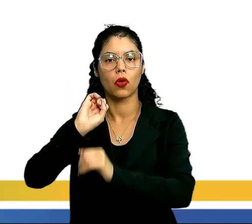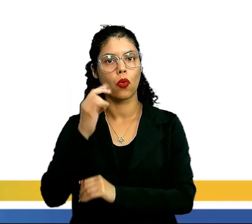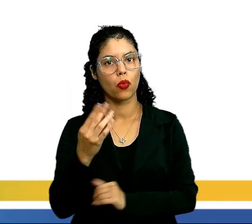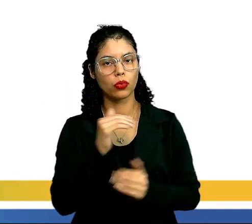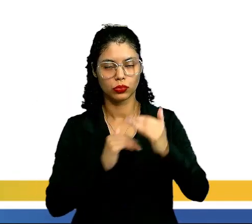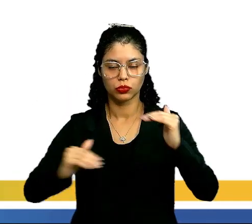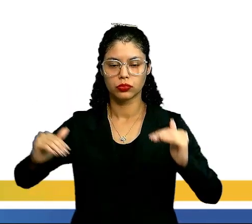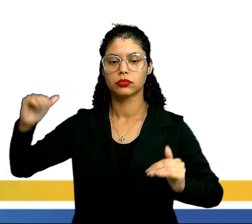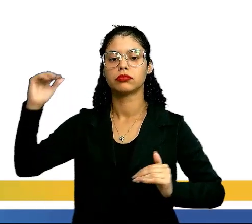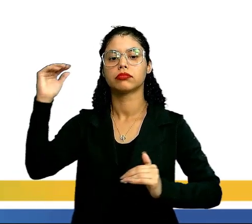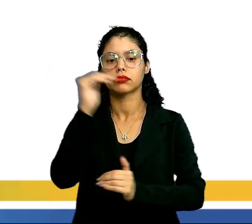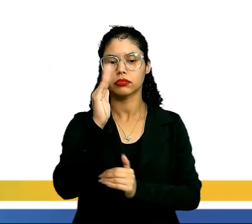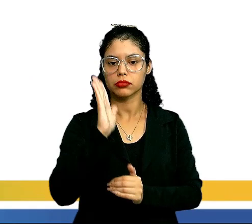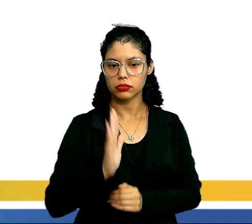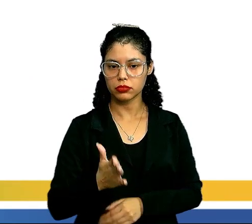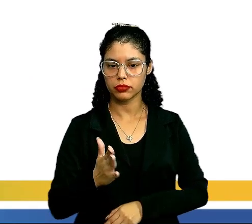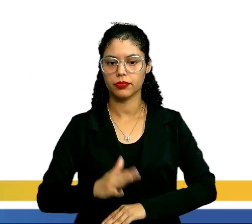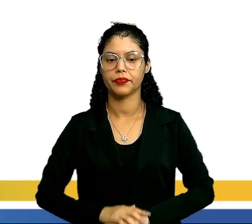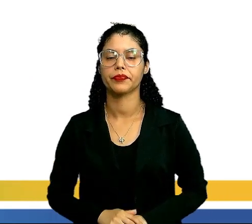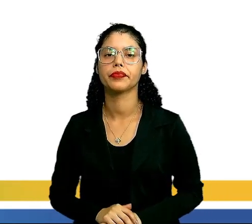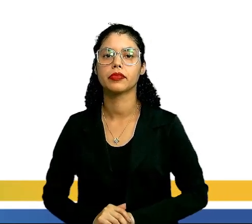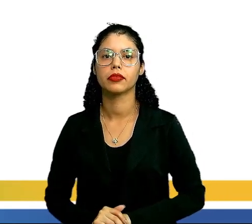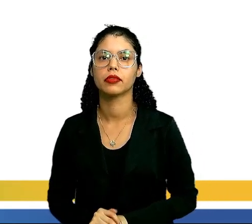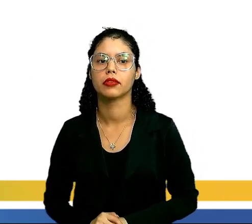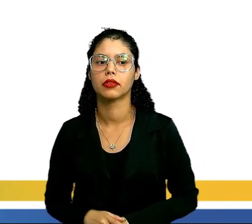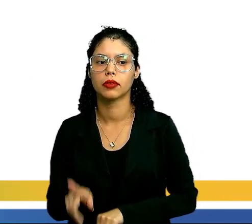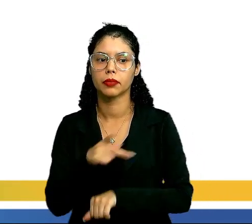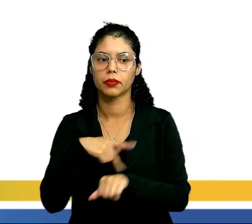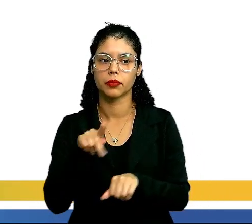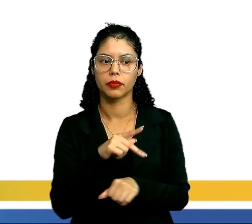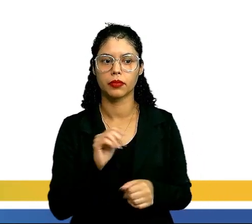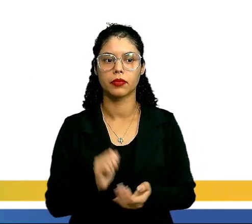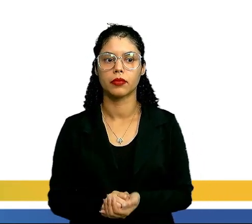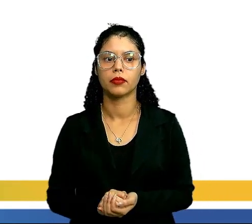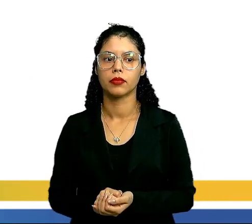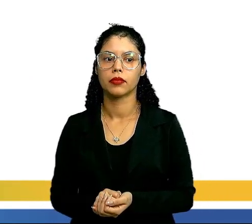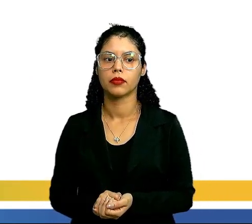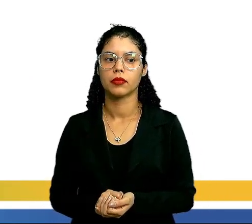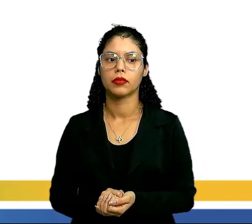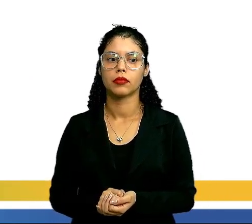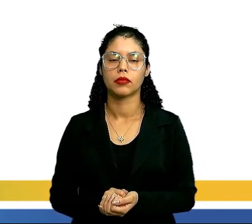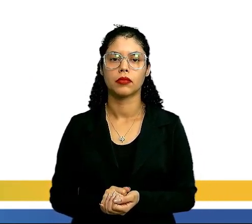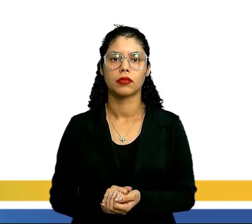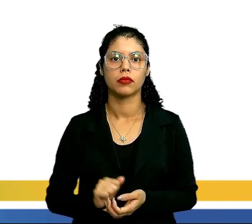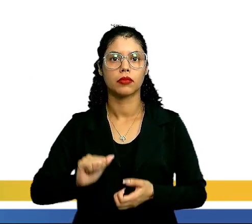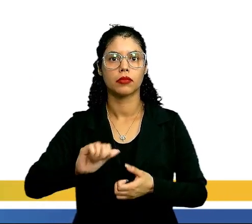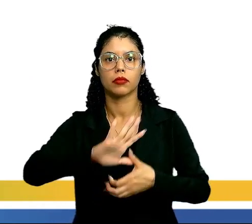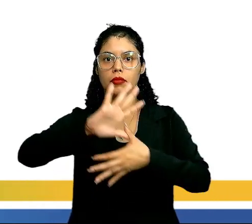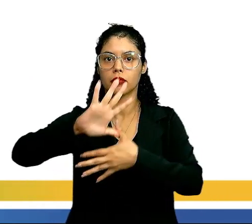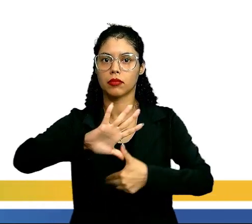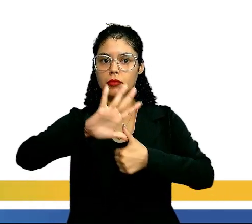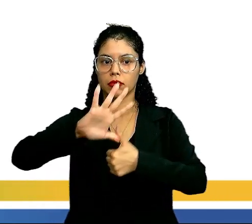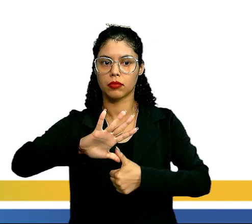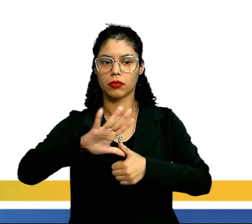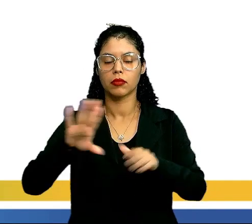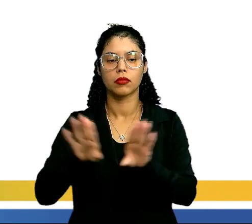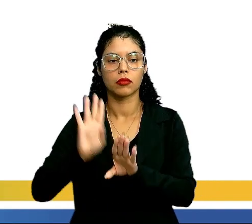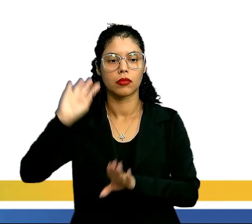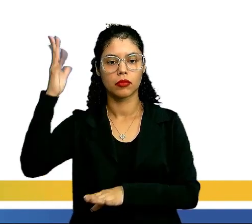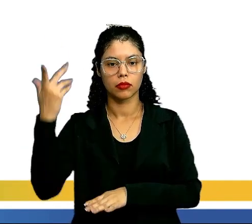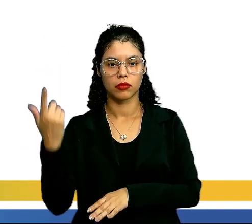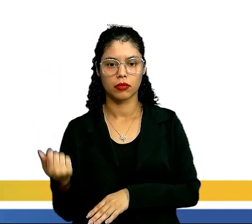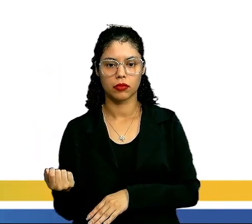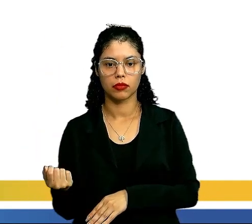ou subdesenvolvidos, principalmente os países aqui, como é o caso da América do Sul e alguns países